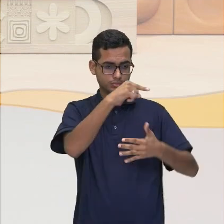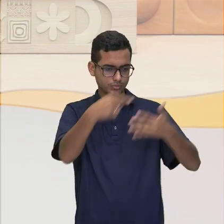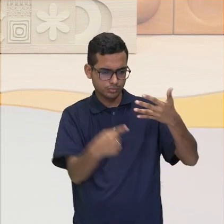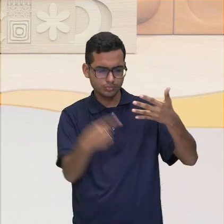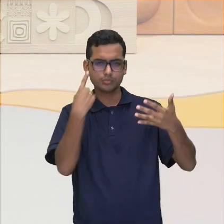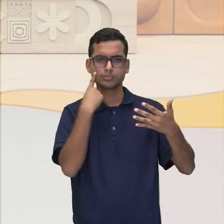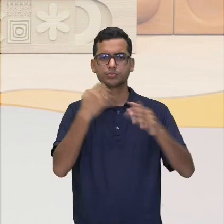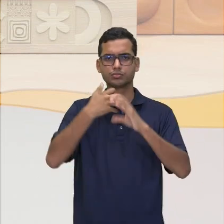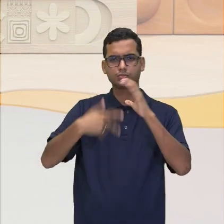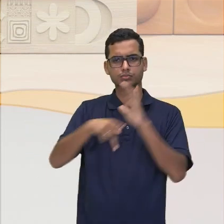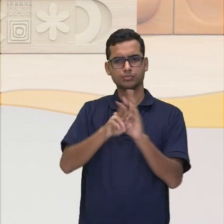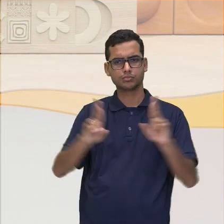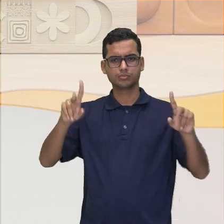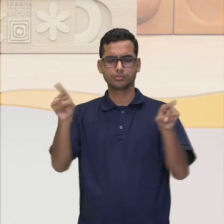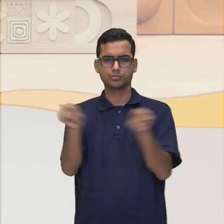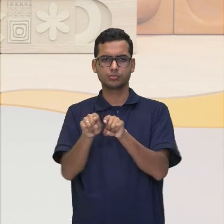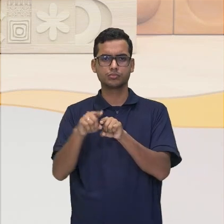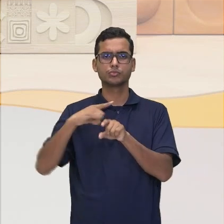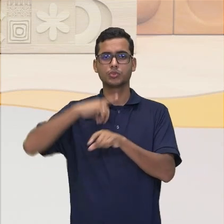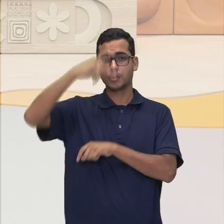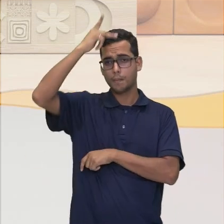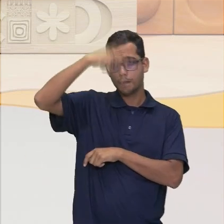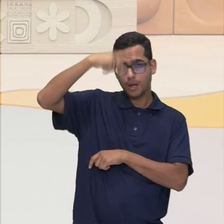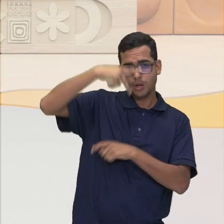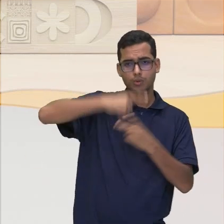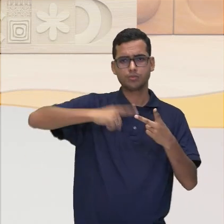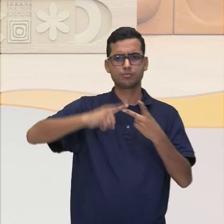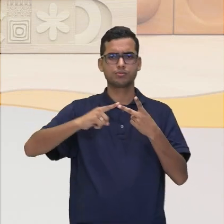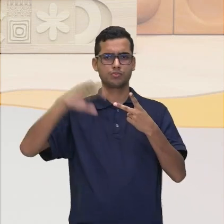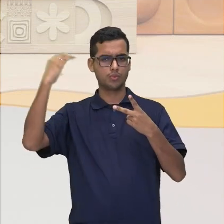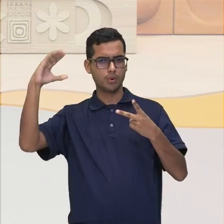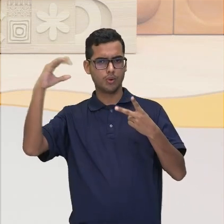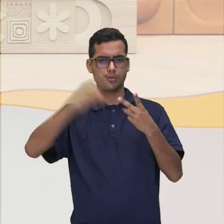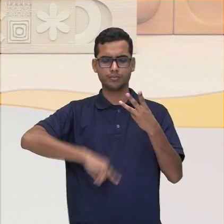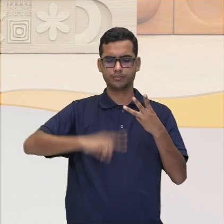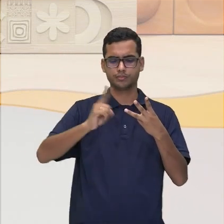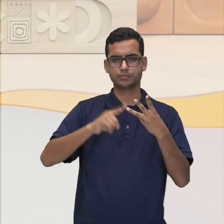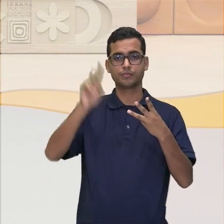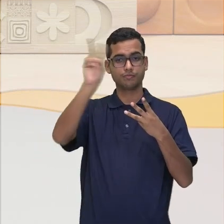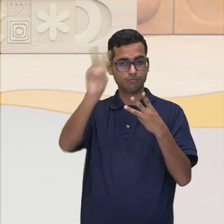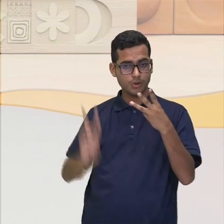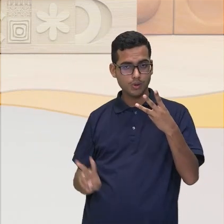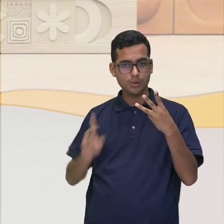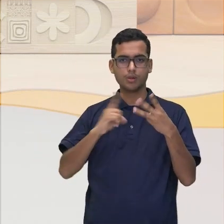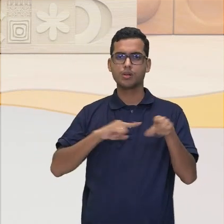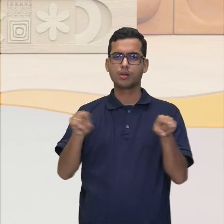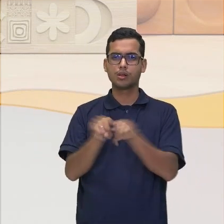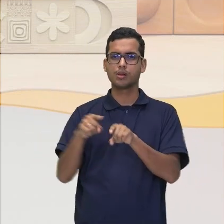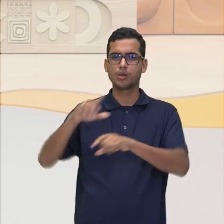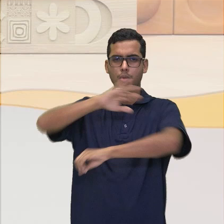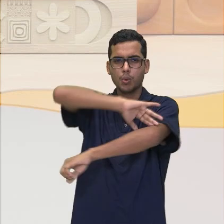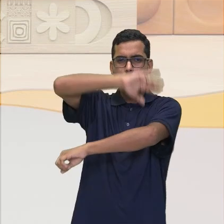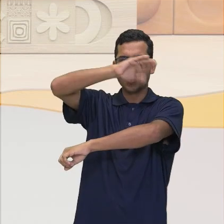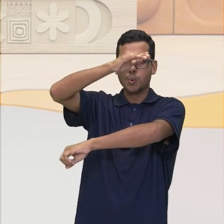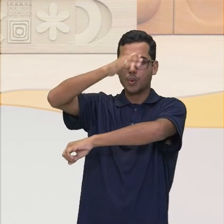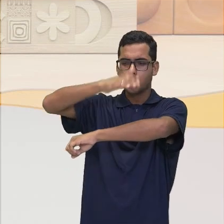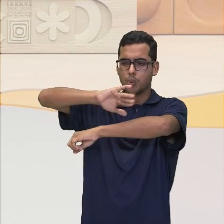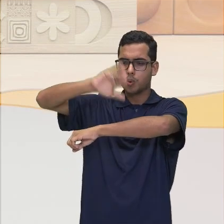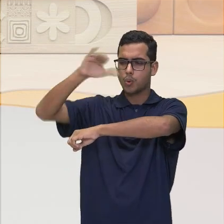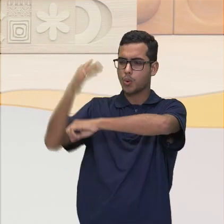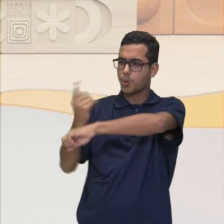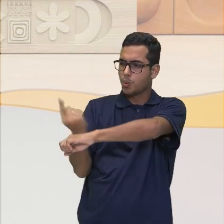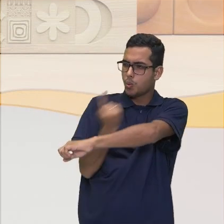na Colômbia, no Peru, na Venezuela, que são relacionados à questão da altitude, né? A gente tem ali a Cordilheira dos